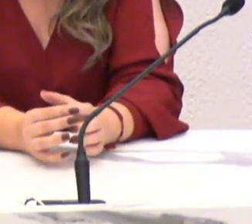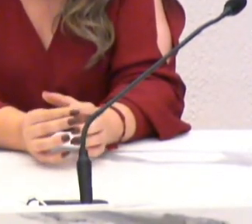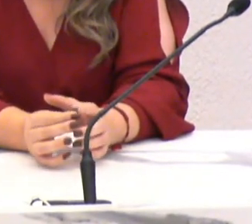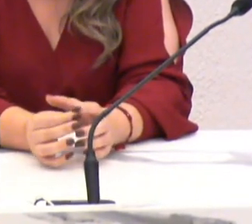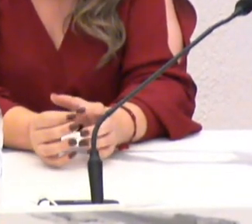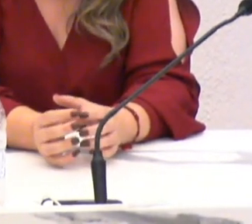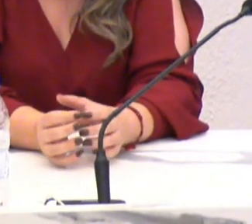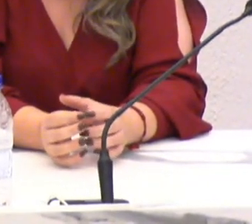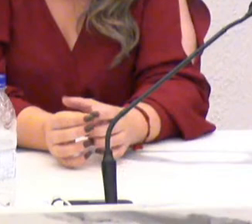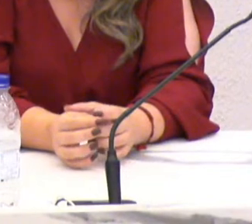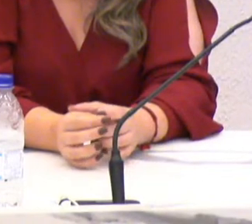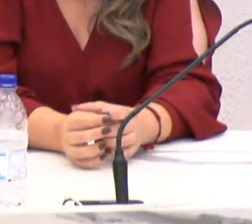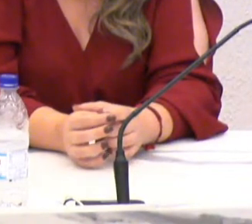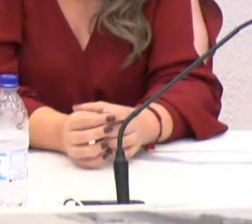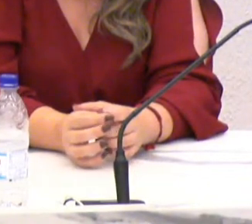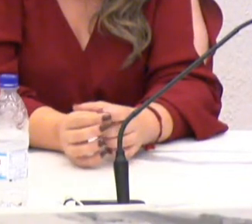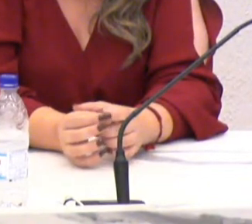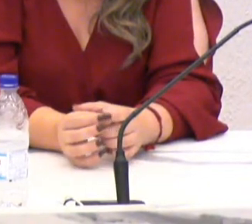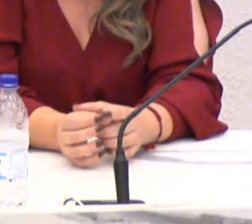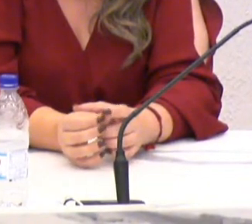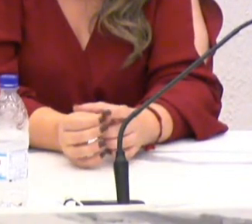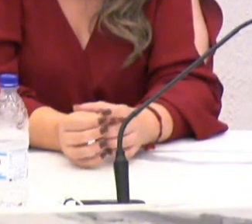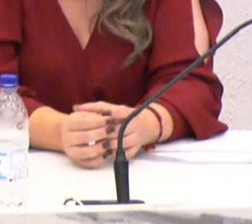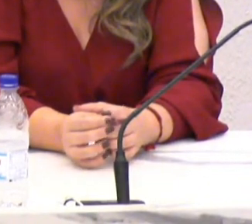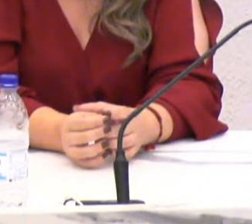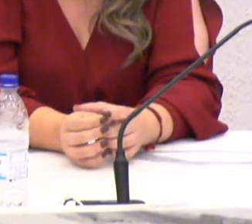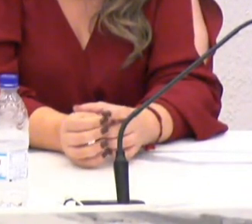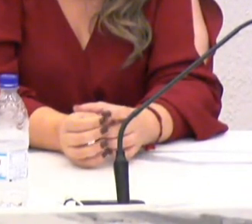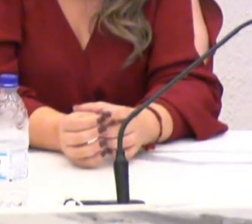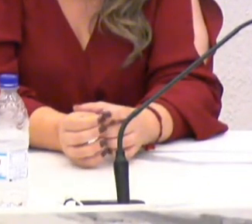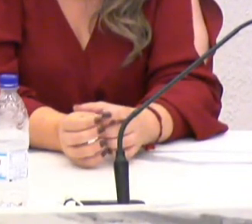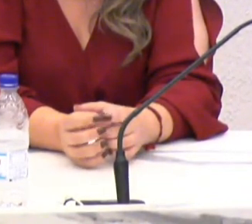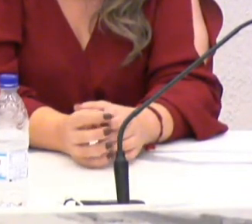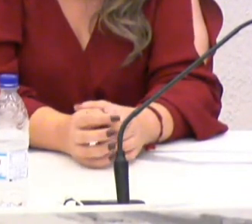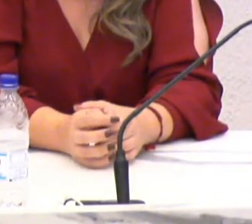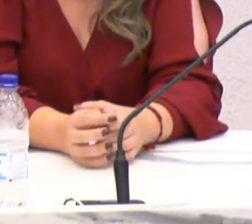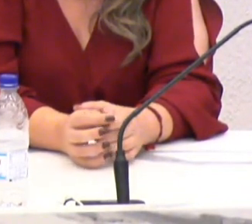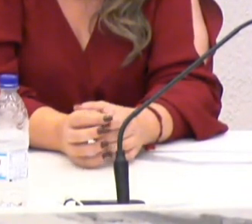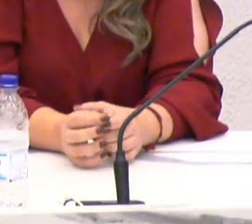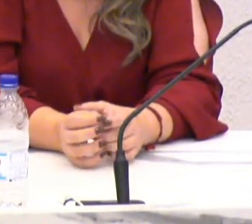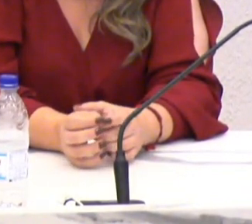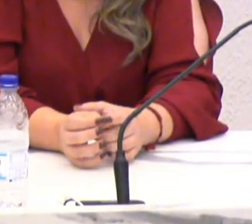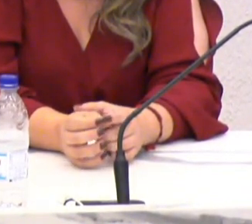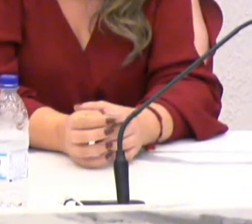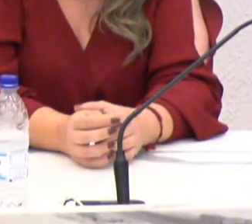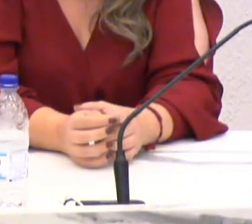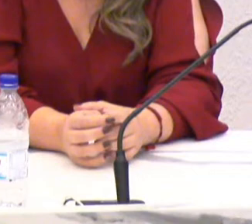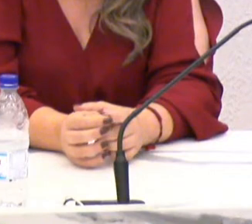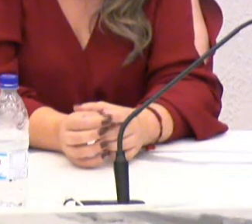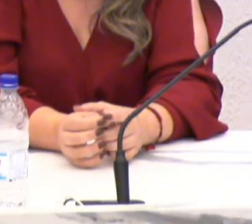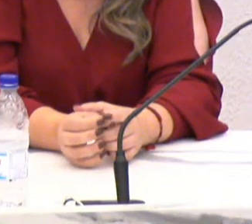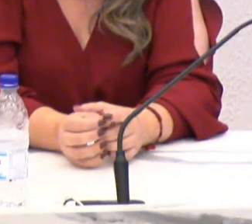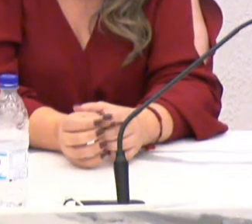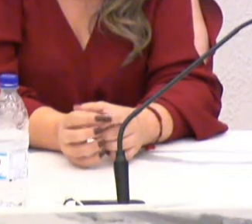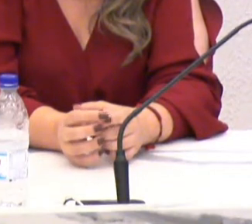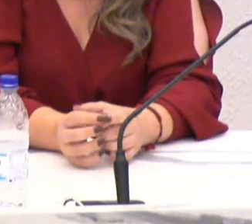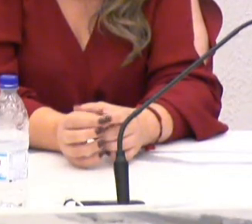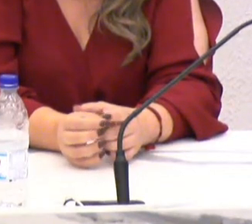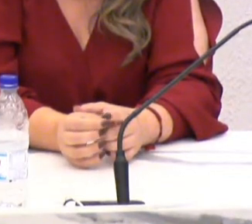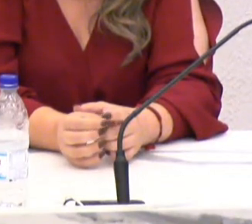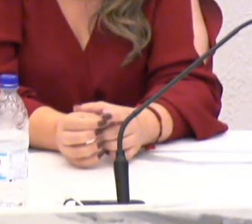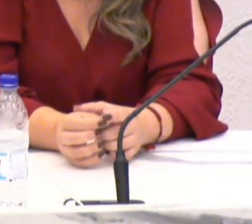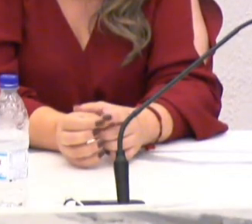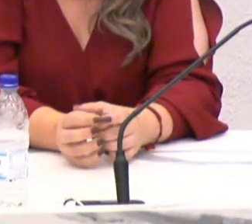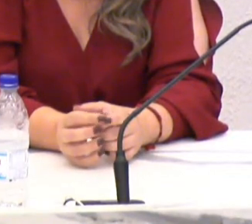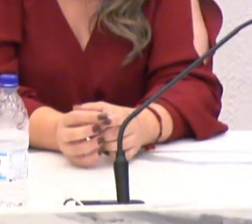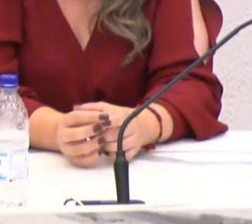novo momento. Tivemos também uma audiência pública para falar sobre assédio na noite de minha autoria em bares e restaurantes. Por que